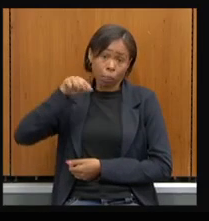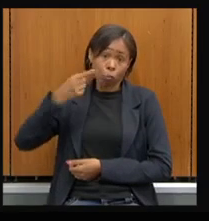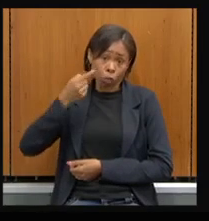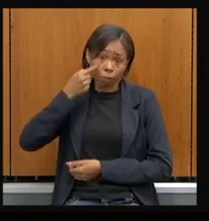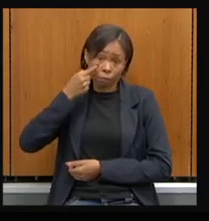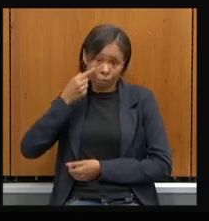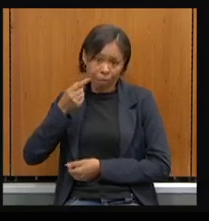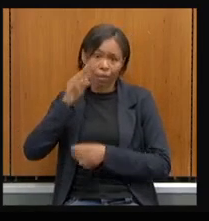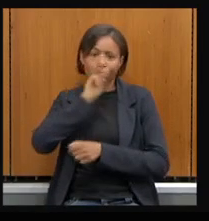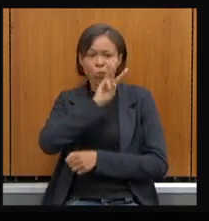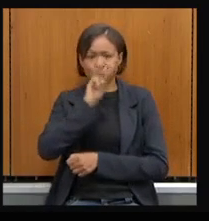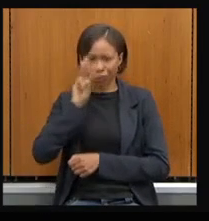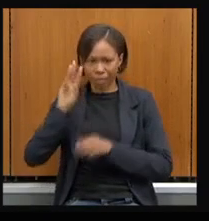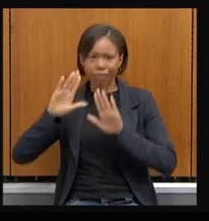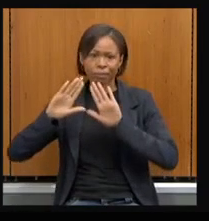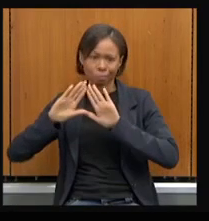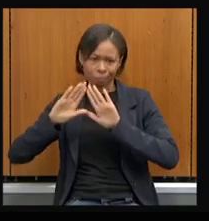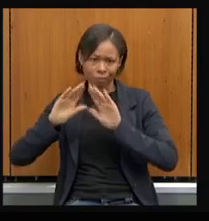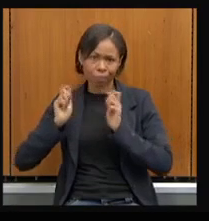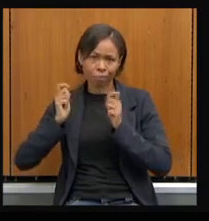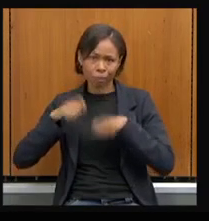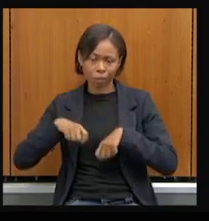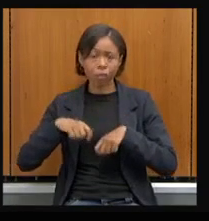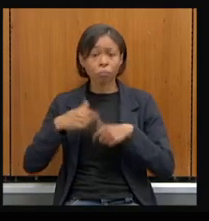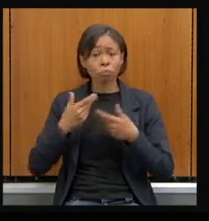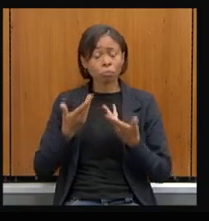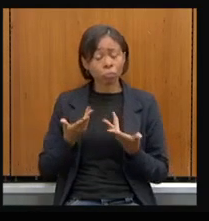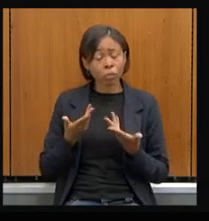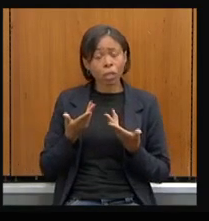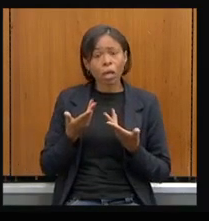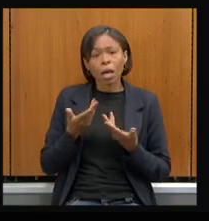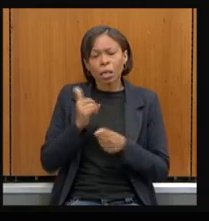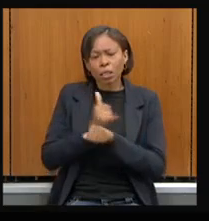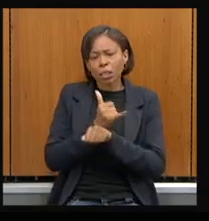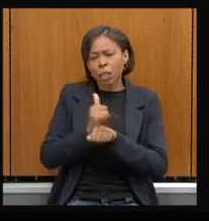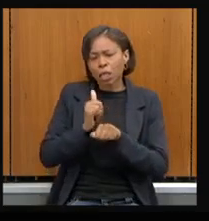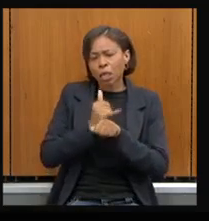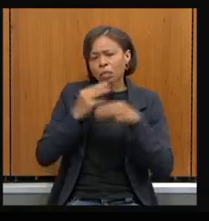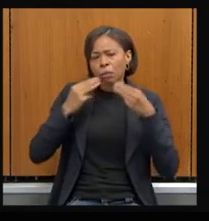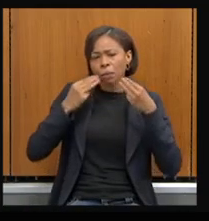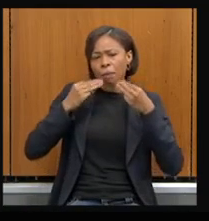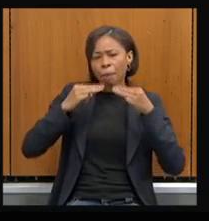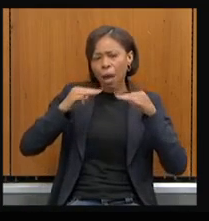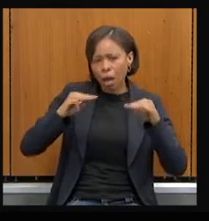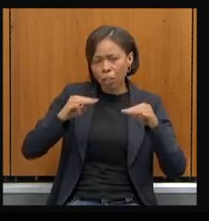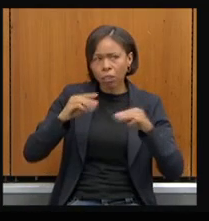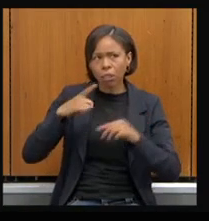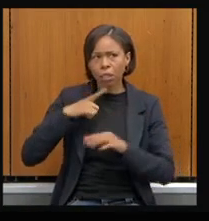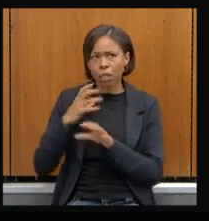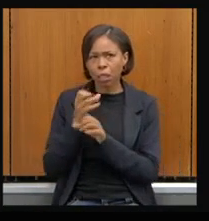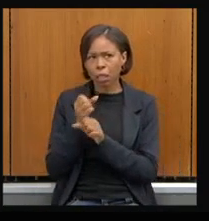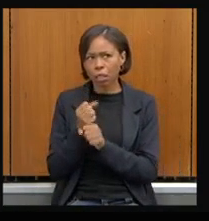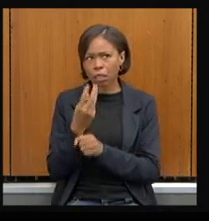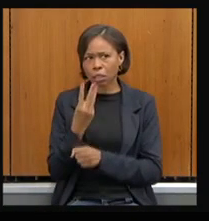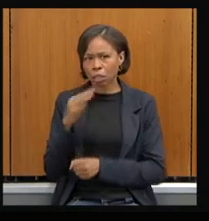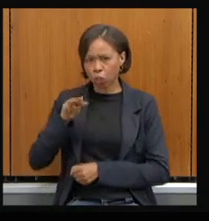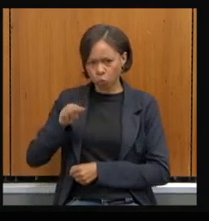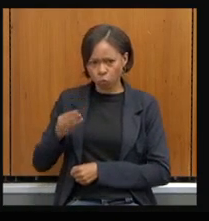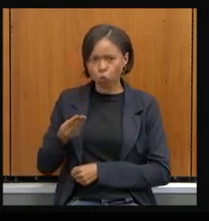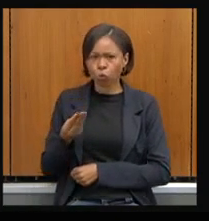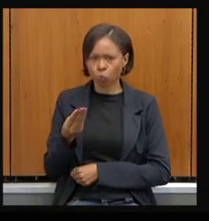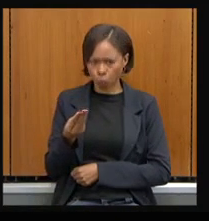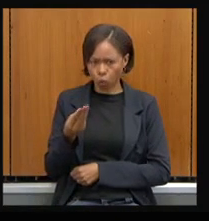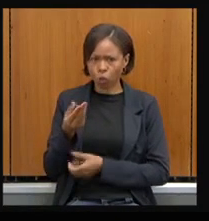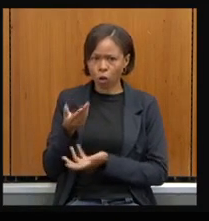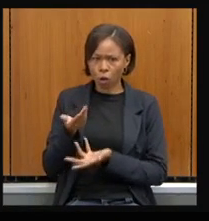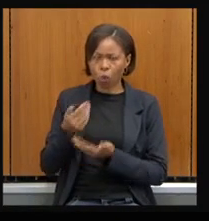Assembleia. Eixo estratégico, marketing, nós temos 3 milhões de reais de aguardados, que é um convênio com o Ministério do